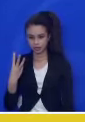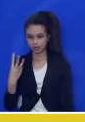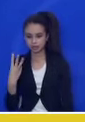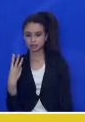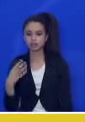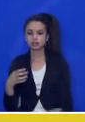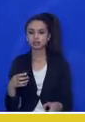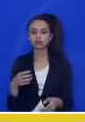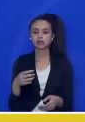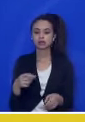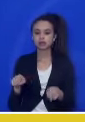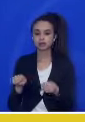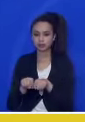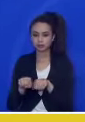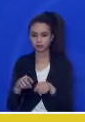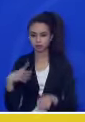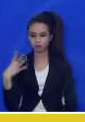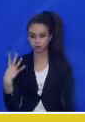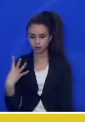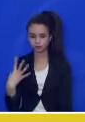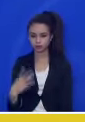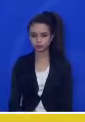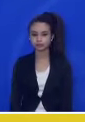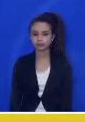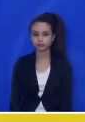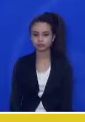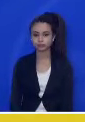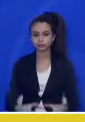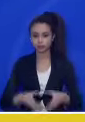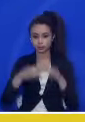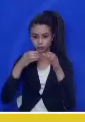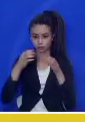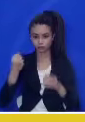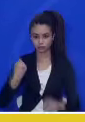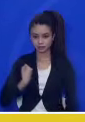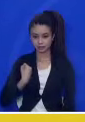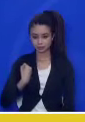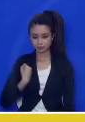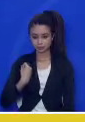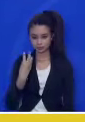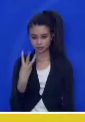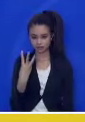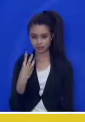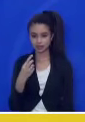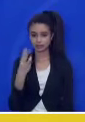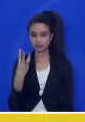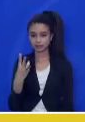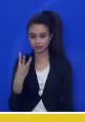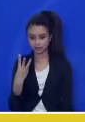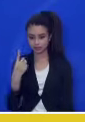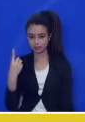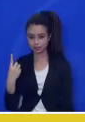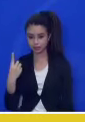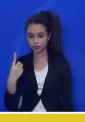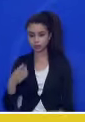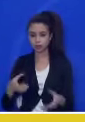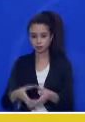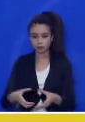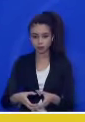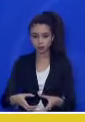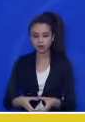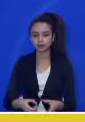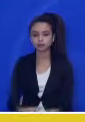em cima do globo número 3, com 31 bolas numeradas de 01 a 31 referentes aos dias do mês. Deste globo sortearemos as 7 dezenas